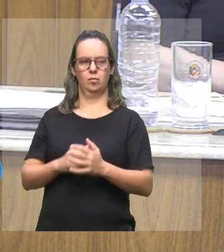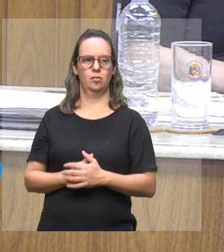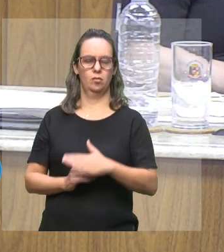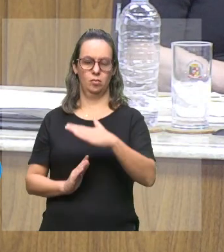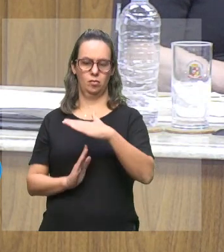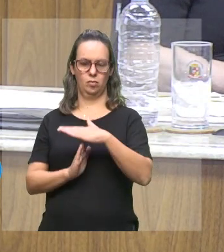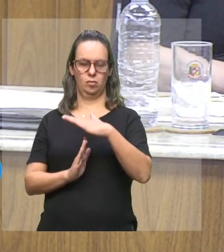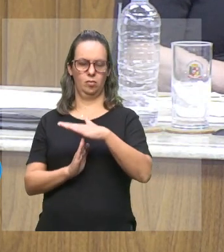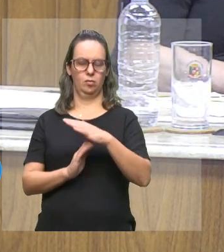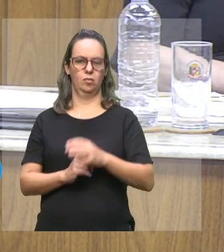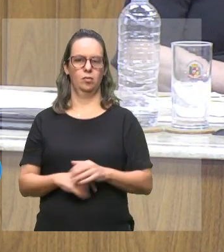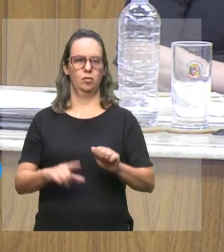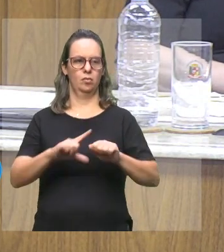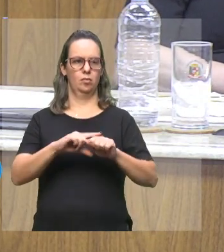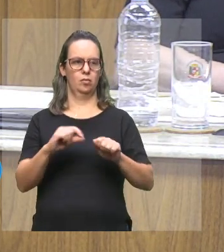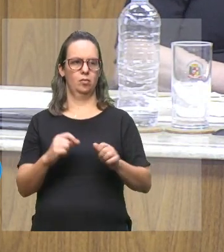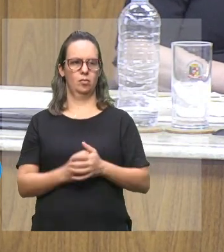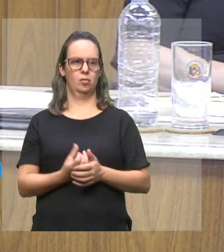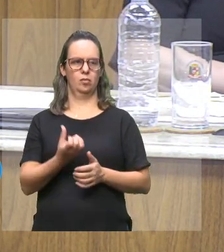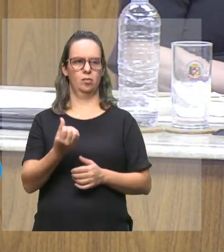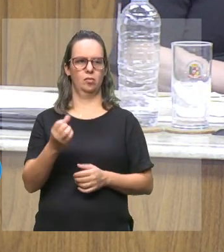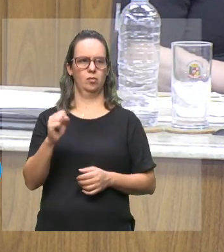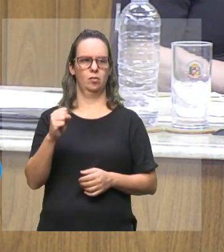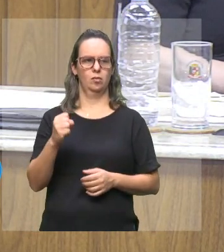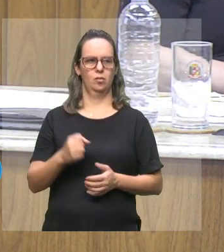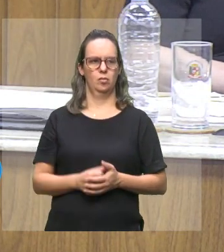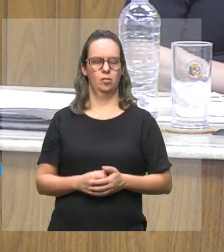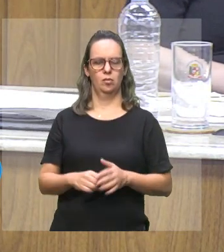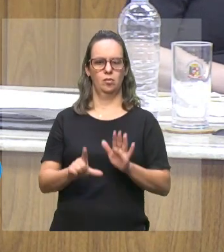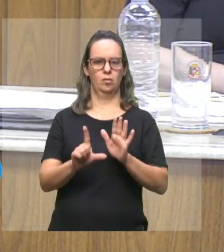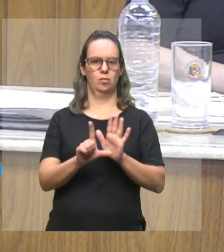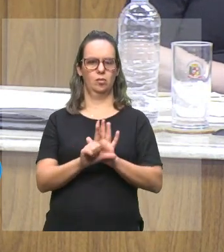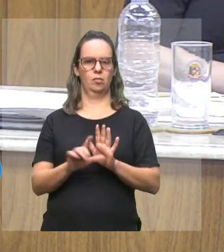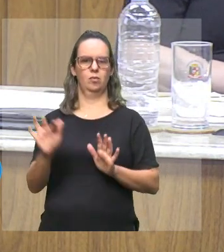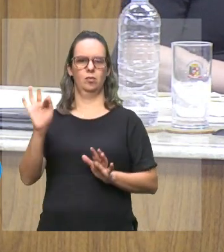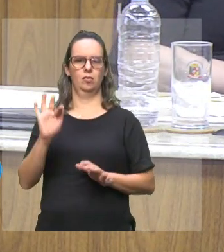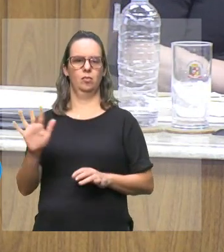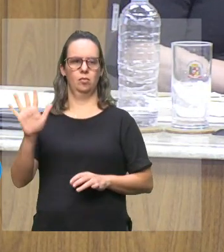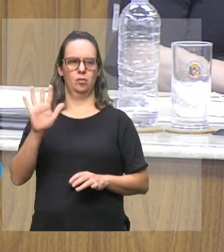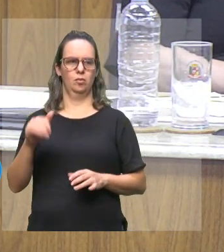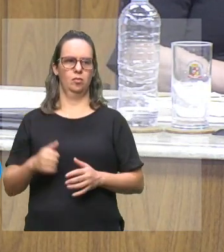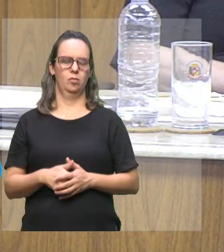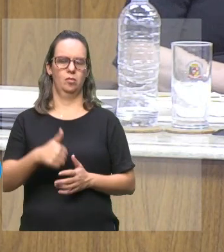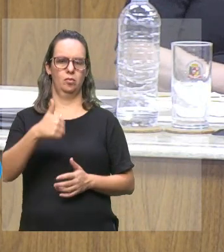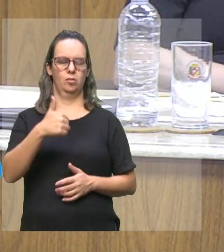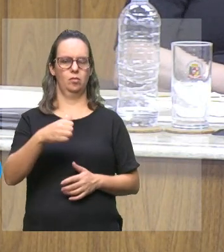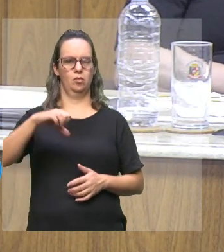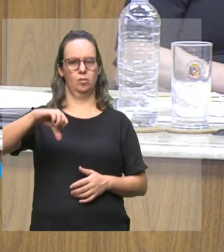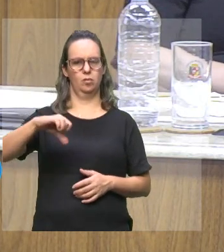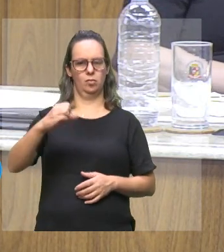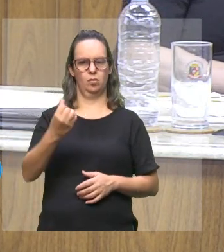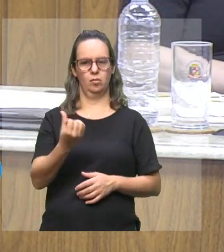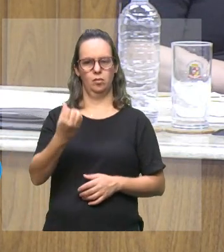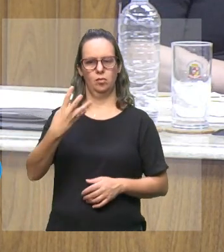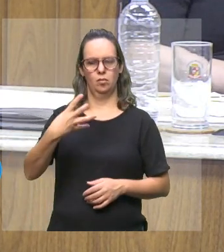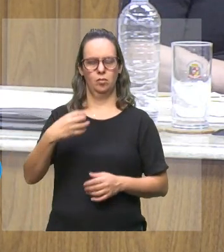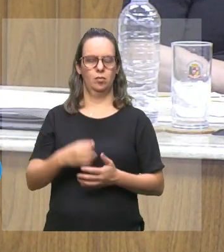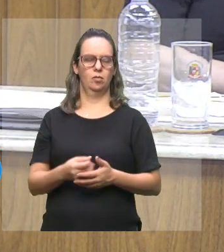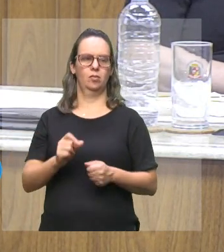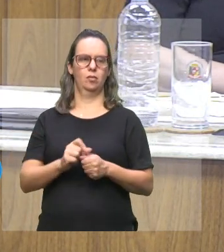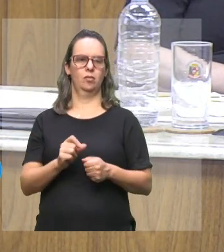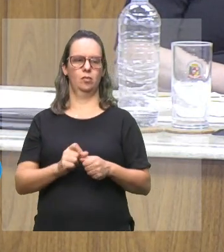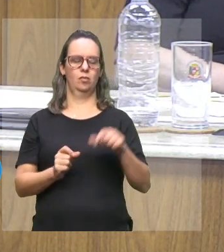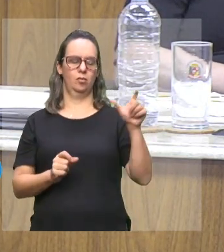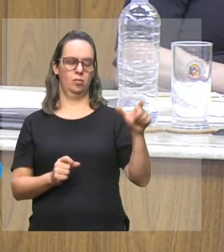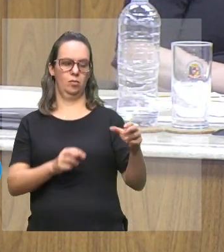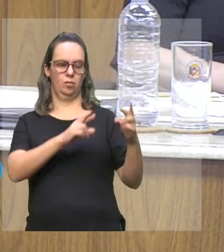artigo 68 da Lei Federal nº 4.320, de 1964, feito a servidor responsável